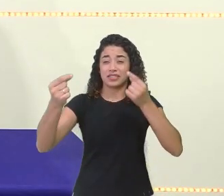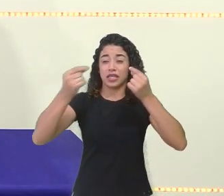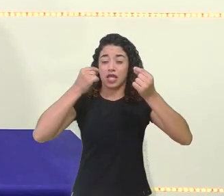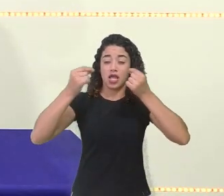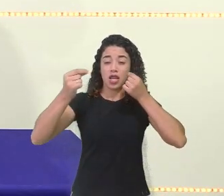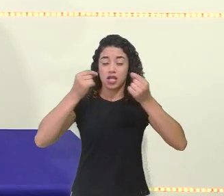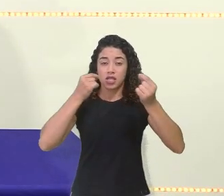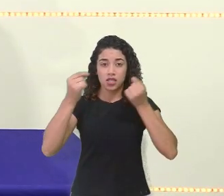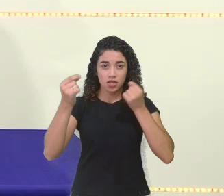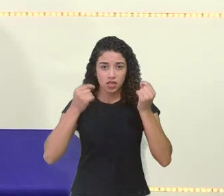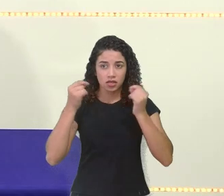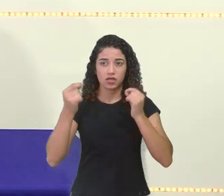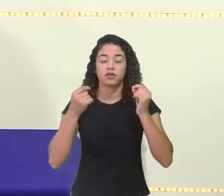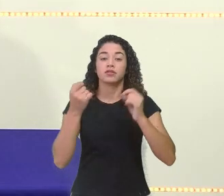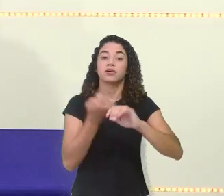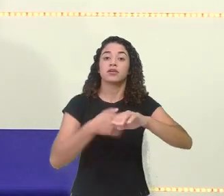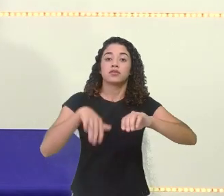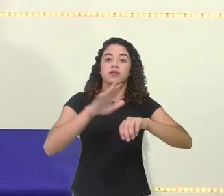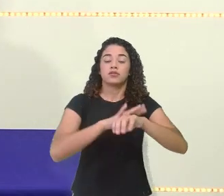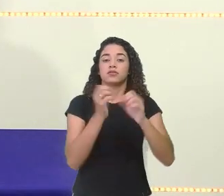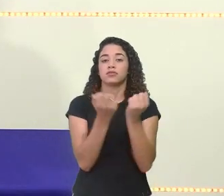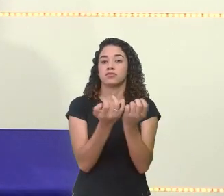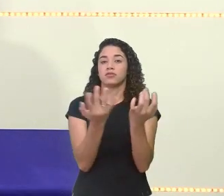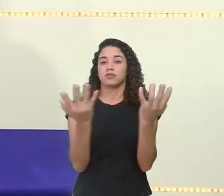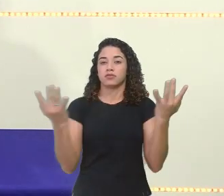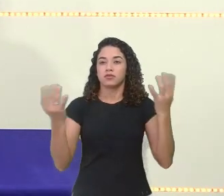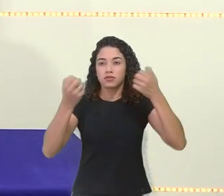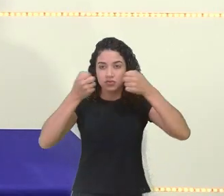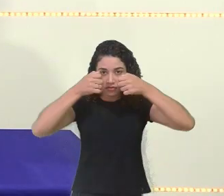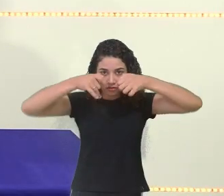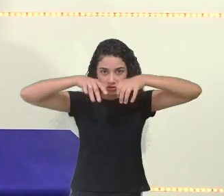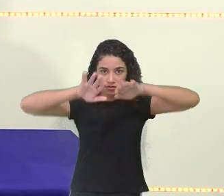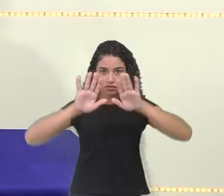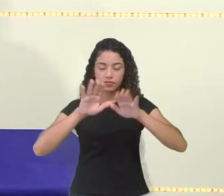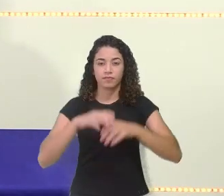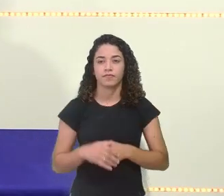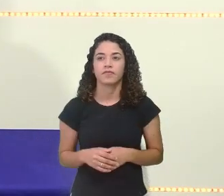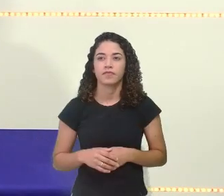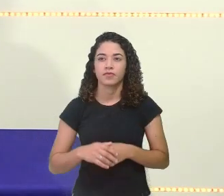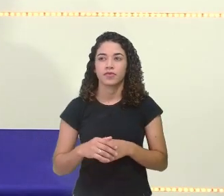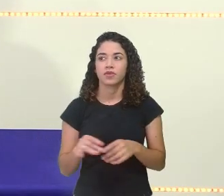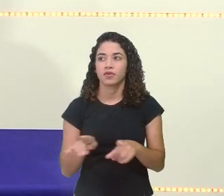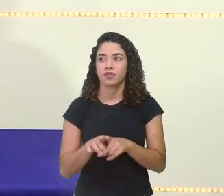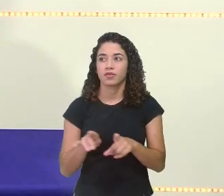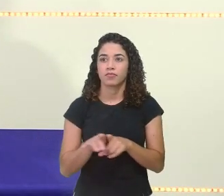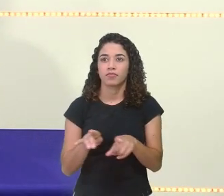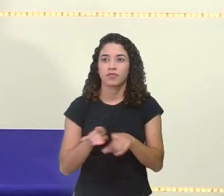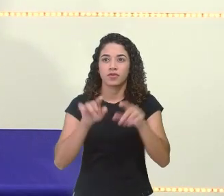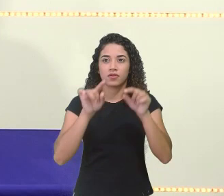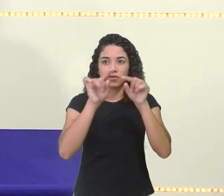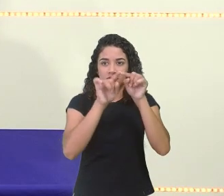fitavas detrás da cerca dos cílios. Olha que legal. E o miolinho dela faz assim,